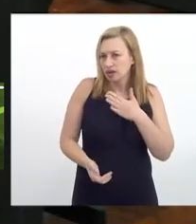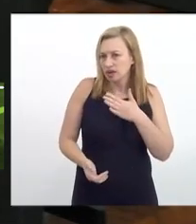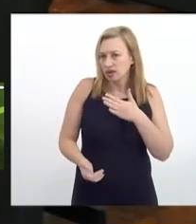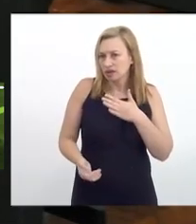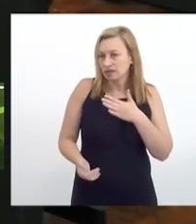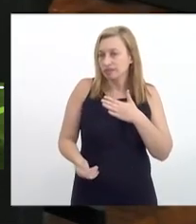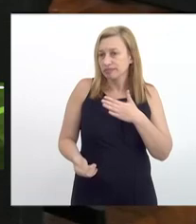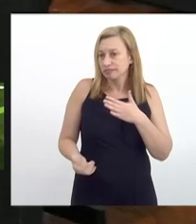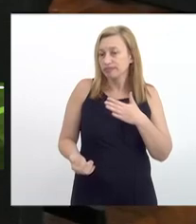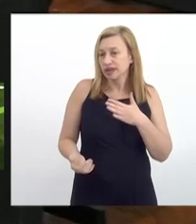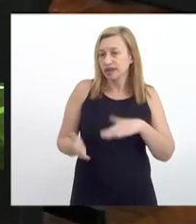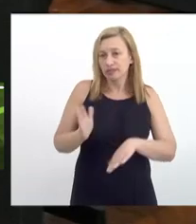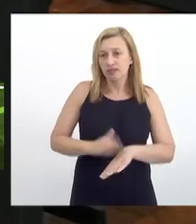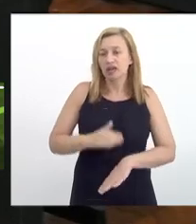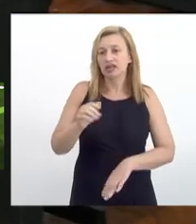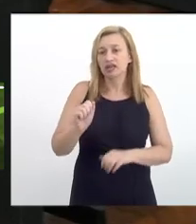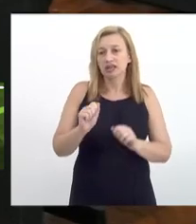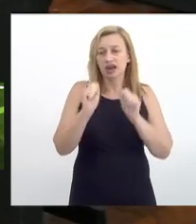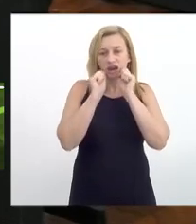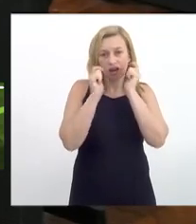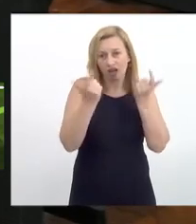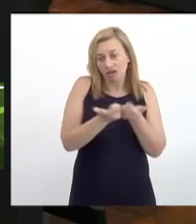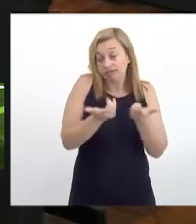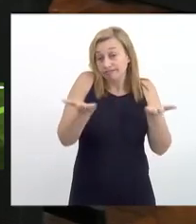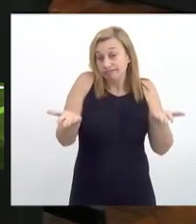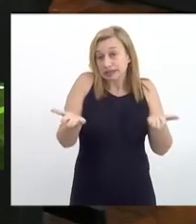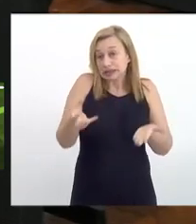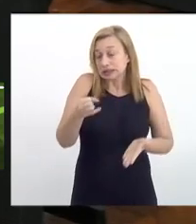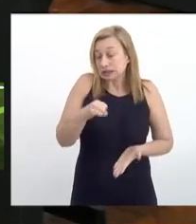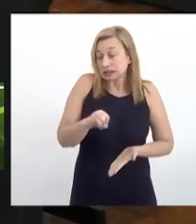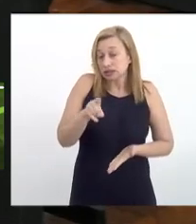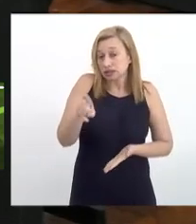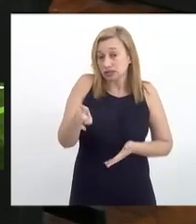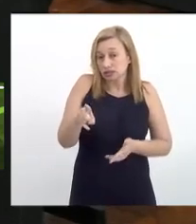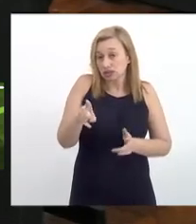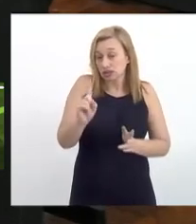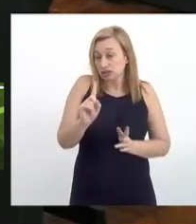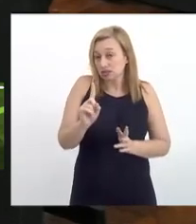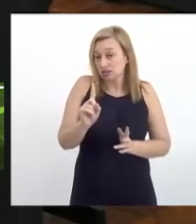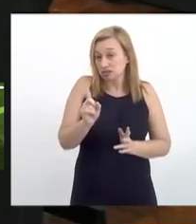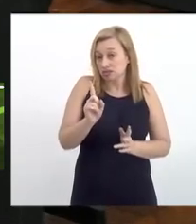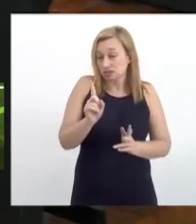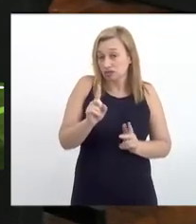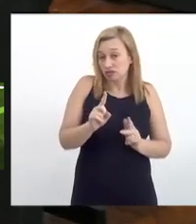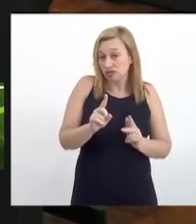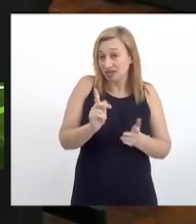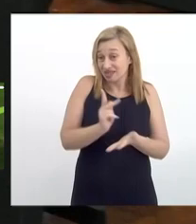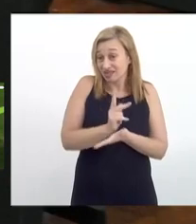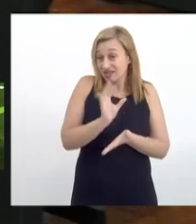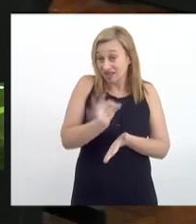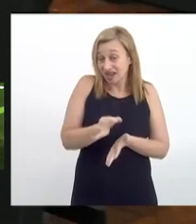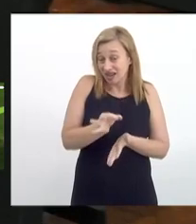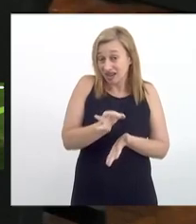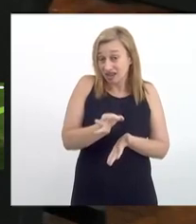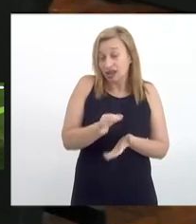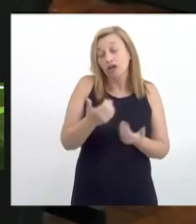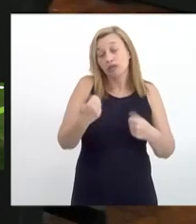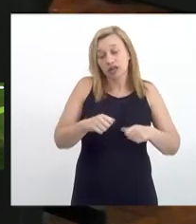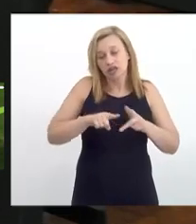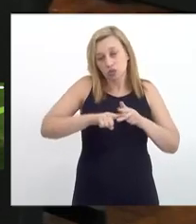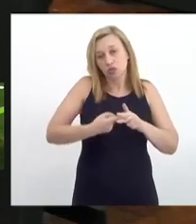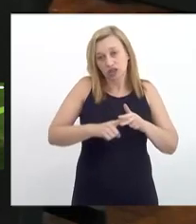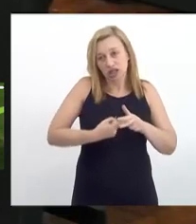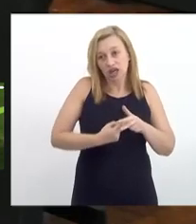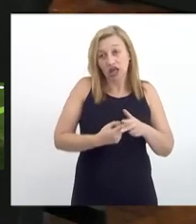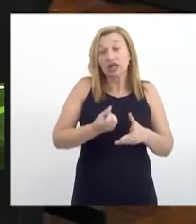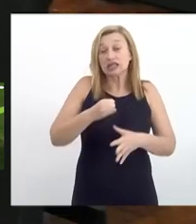tabela, se essa tabela não estiver correta, fazer as correções. e, se estiver correta,